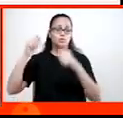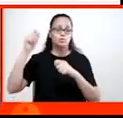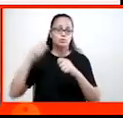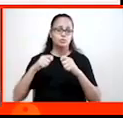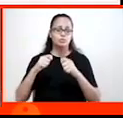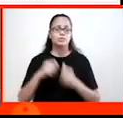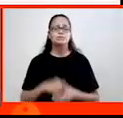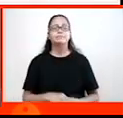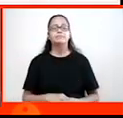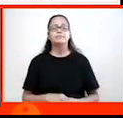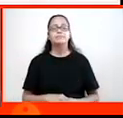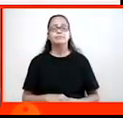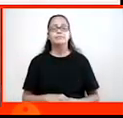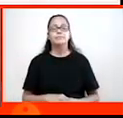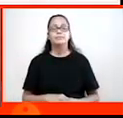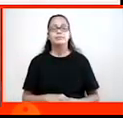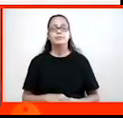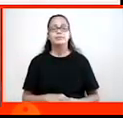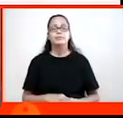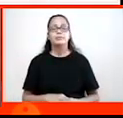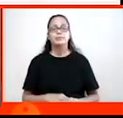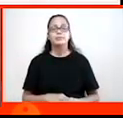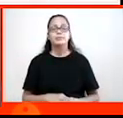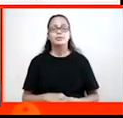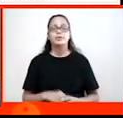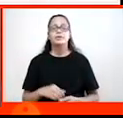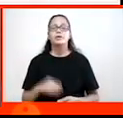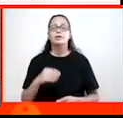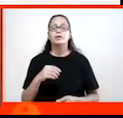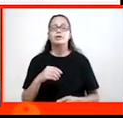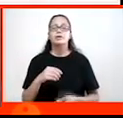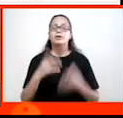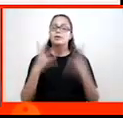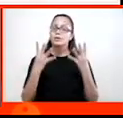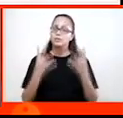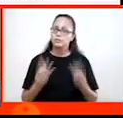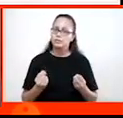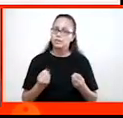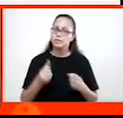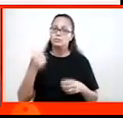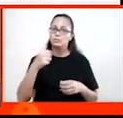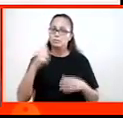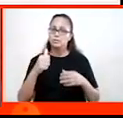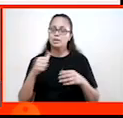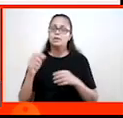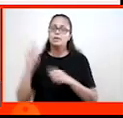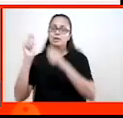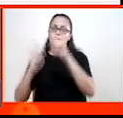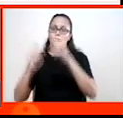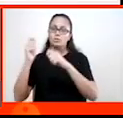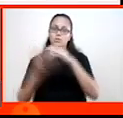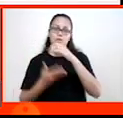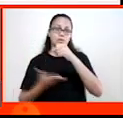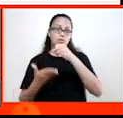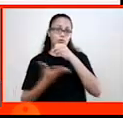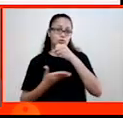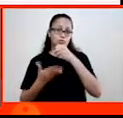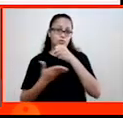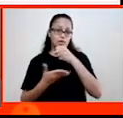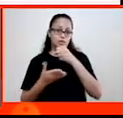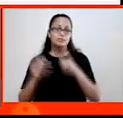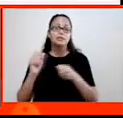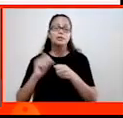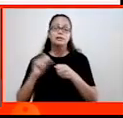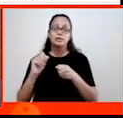gente vai finalizar a aula nesse slide. Tá? Nós temos aqui o setor industrial, considerado o primeiro. Vamos ver a indústria de base ou bens de produção. Ela